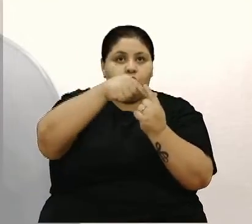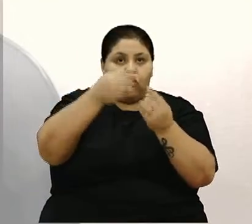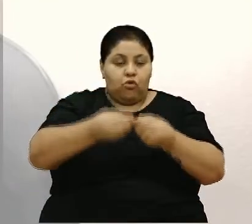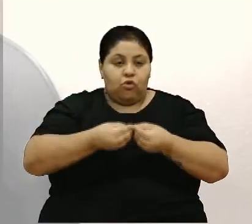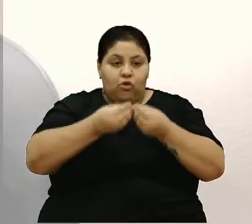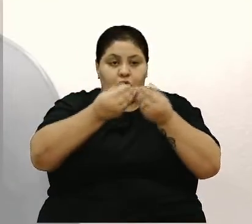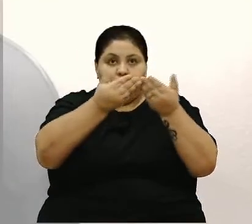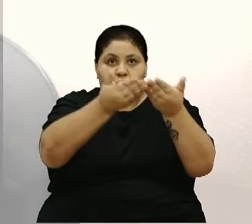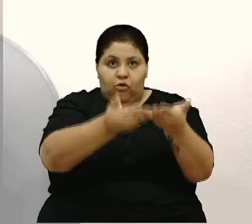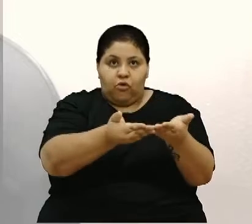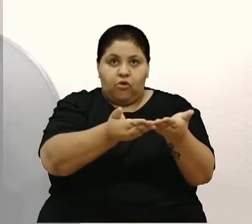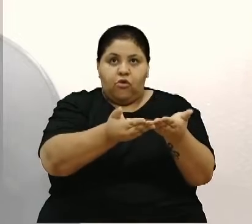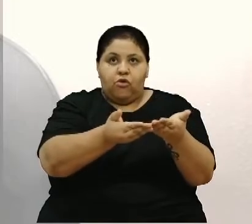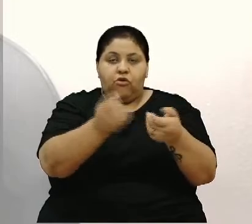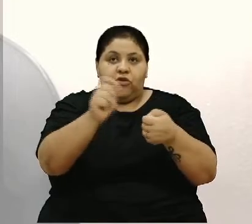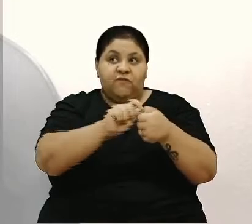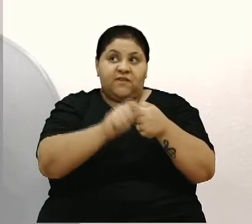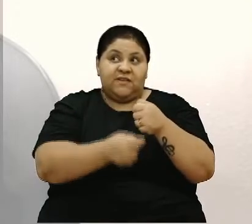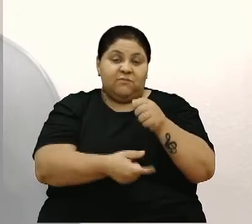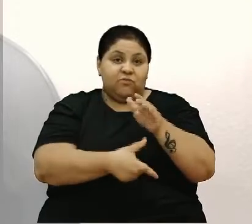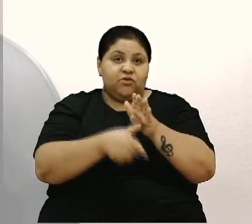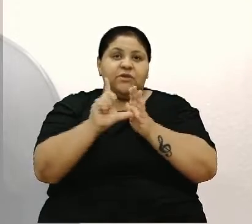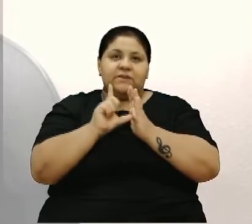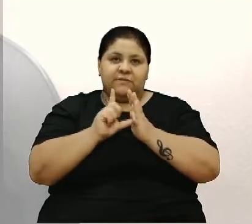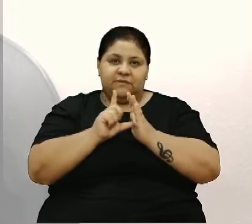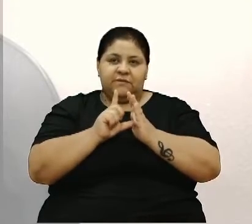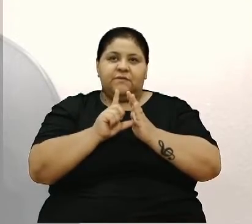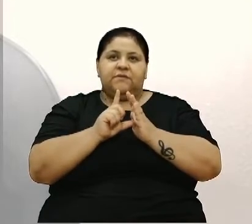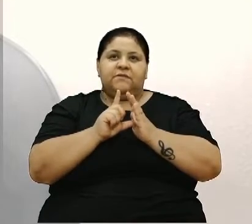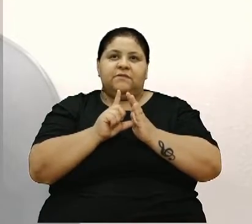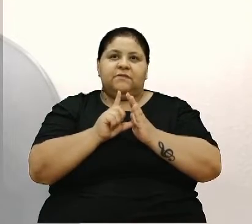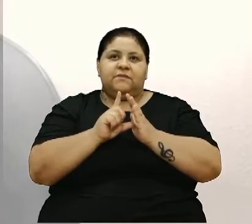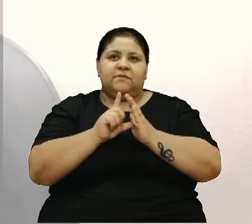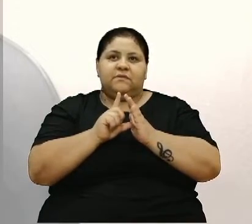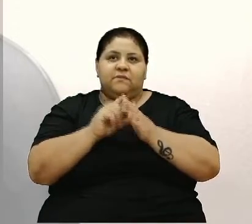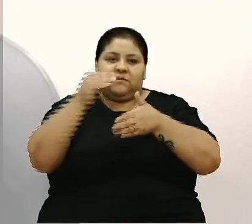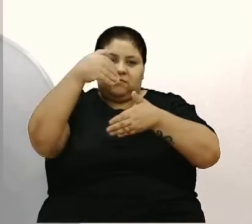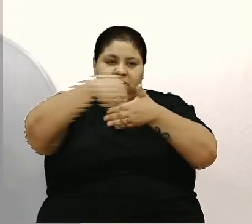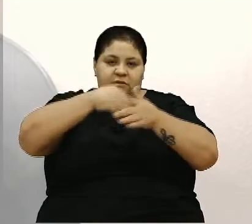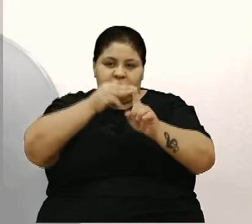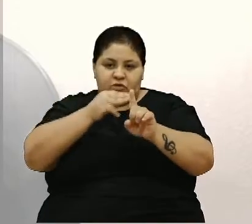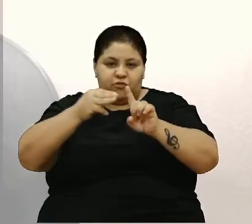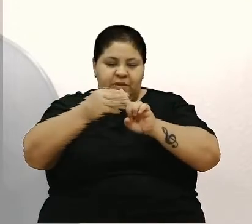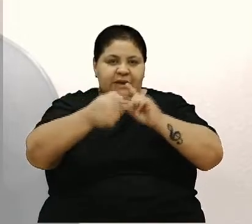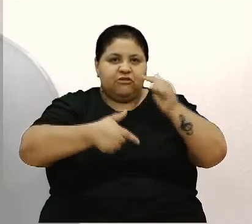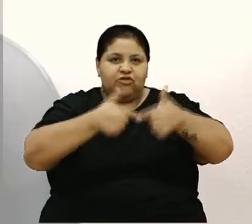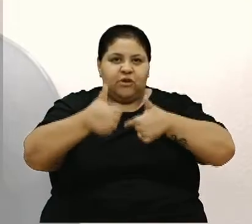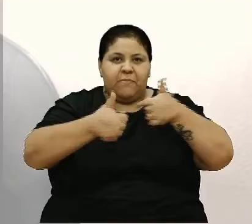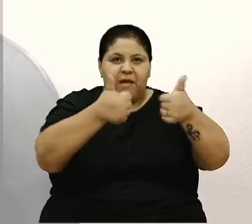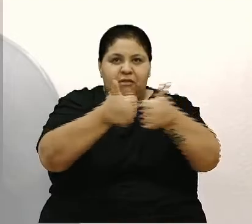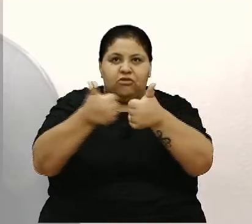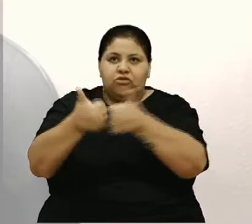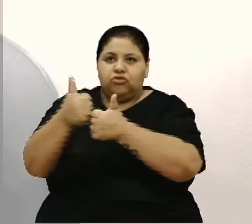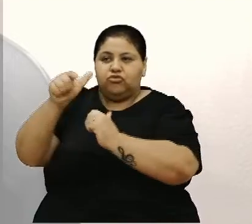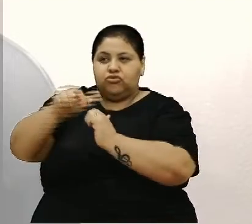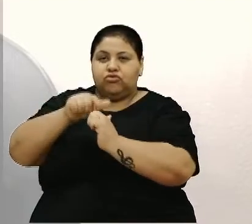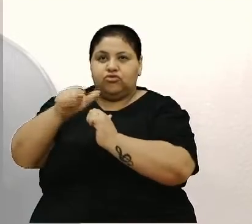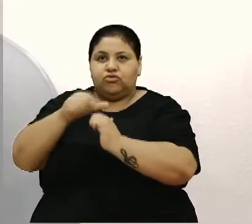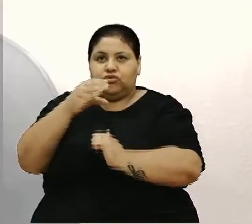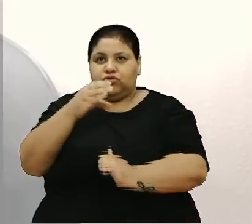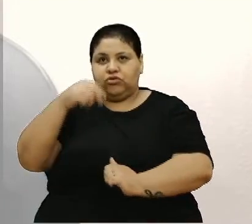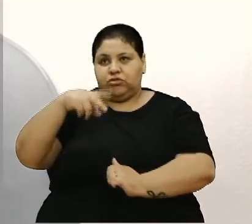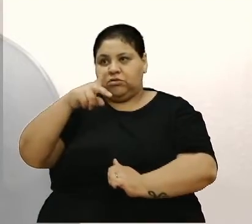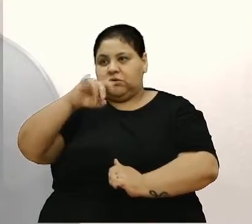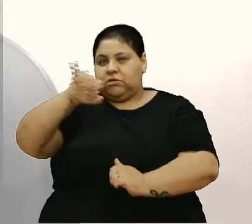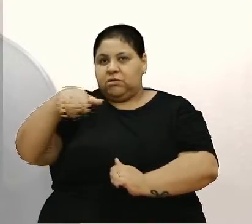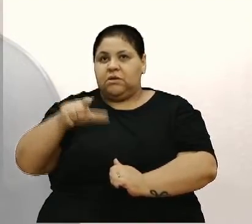passo, que é o que nós fazíamos lá atrás, pelo menos colocar elas no mercado, né, de trabalho junto com a sua empresa, seu CNPJ, e